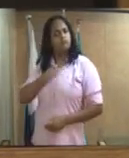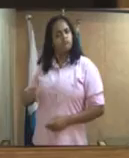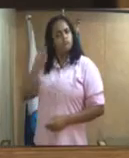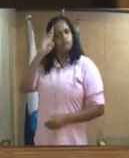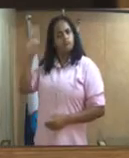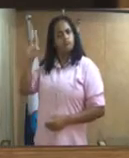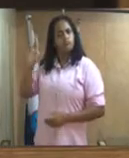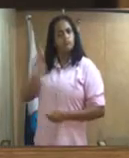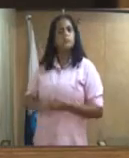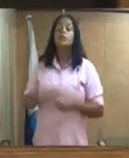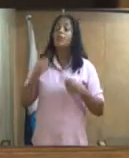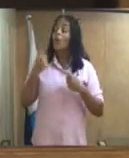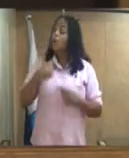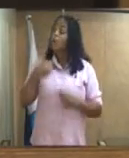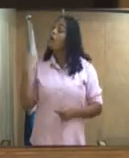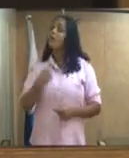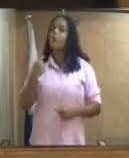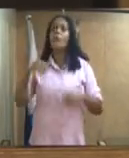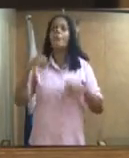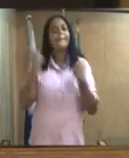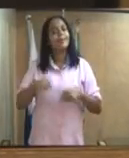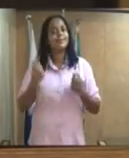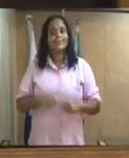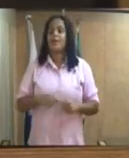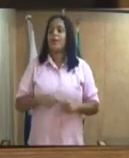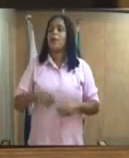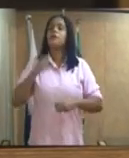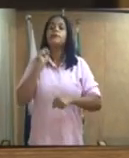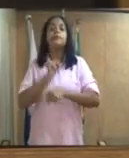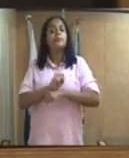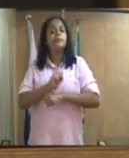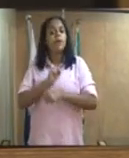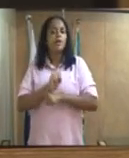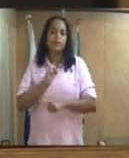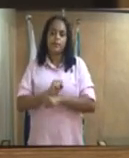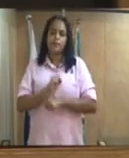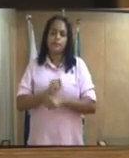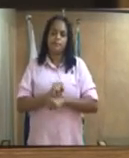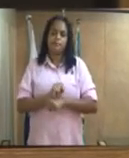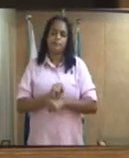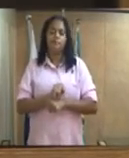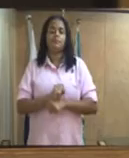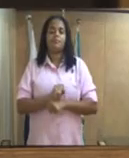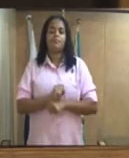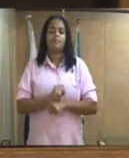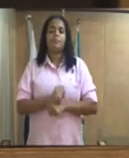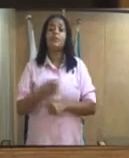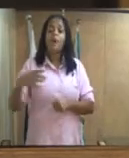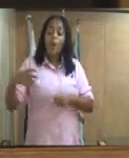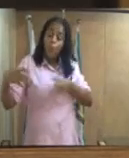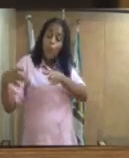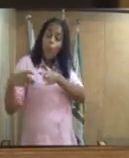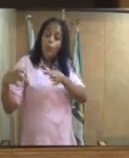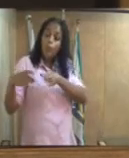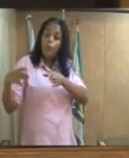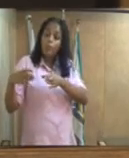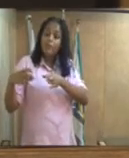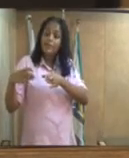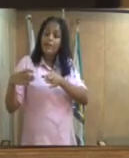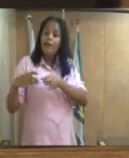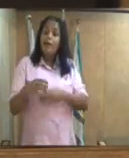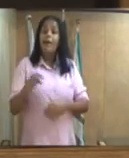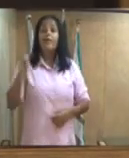não vamos precisar aguardar o parecer da comissão na sessão de